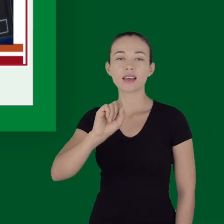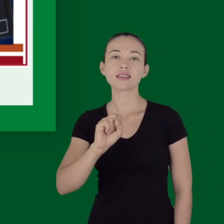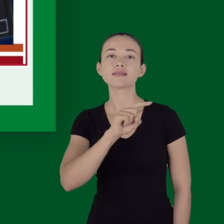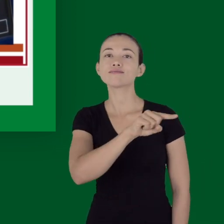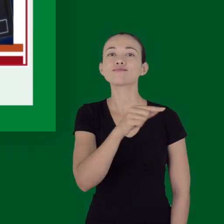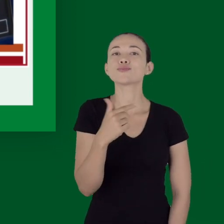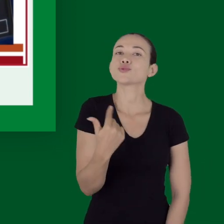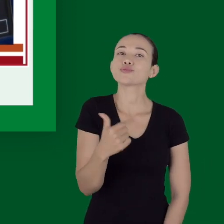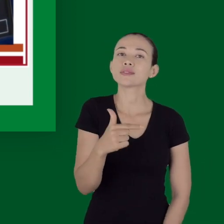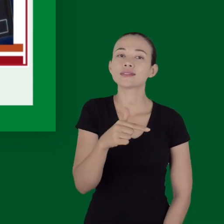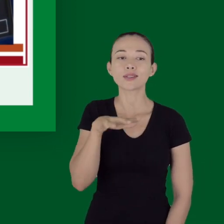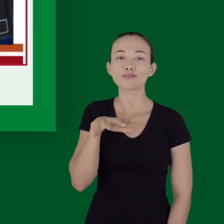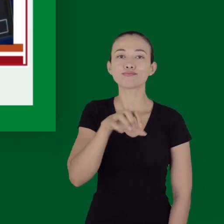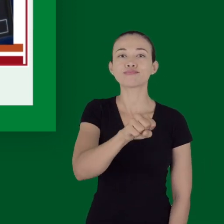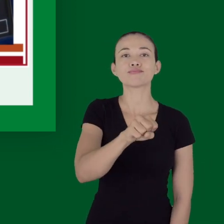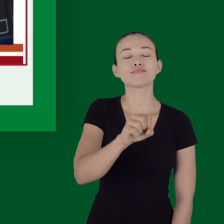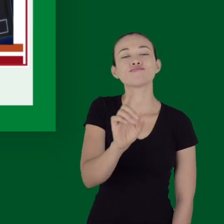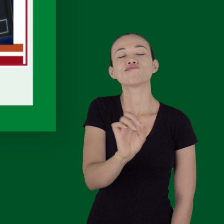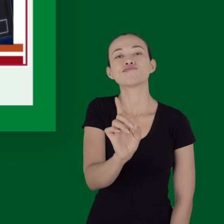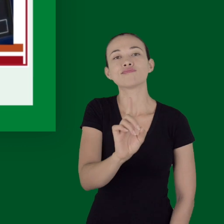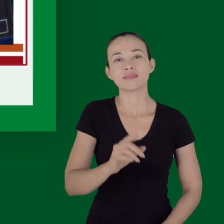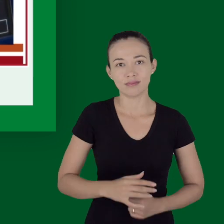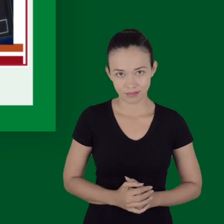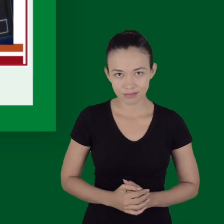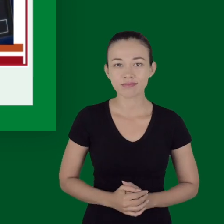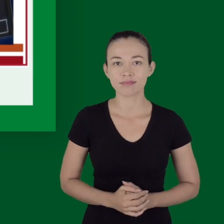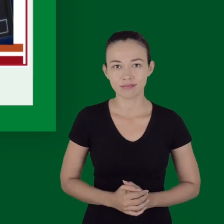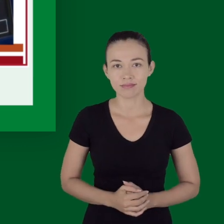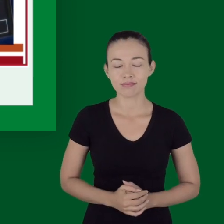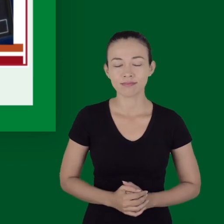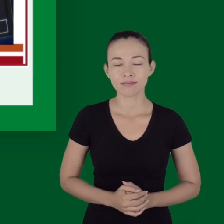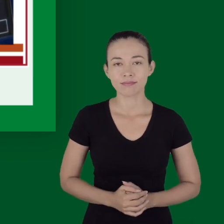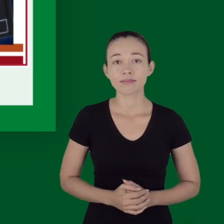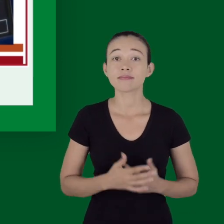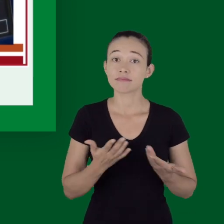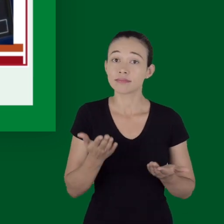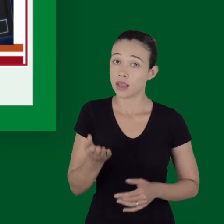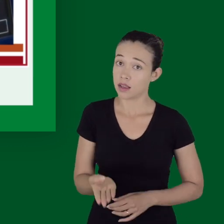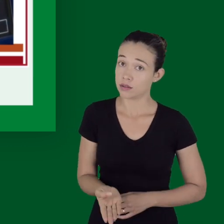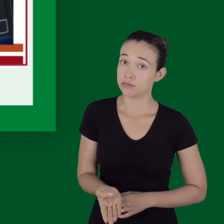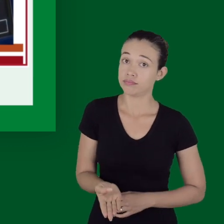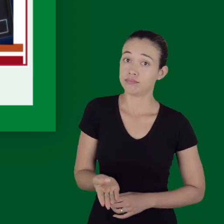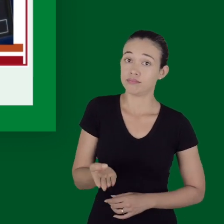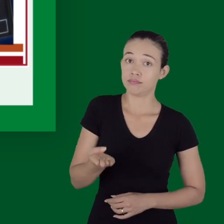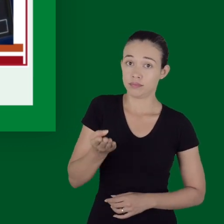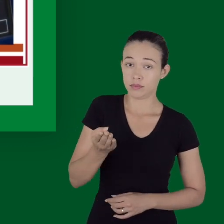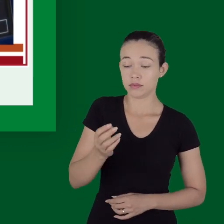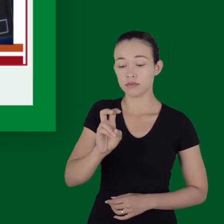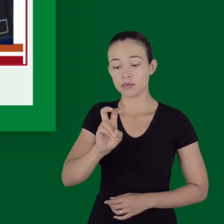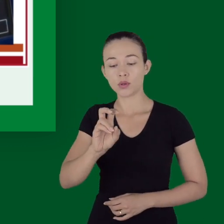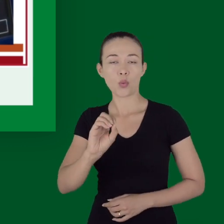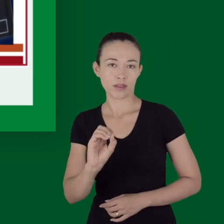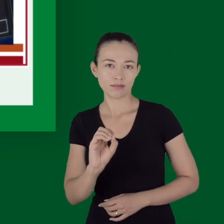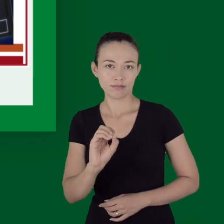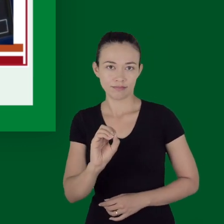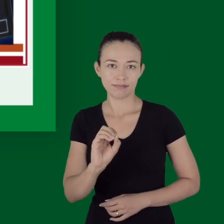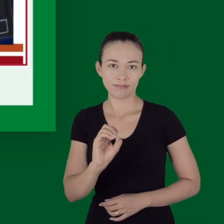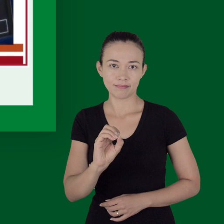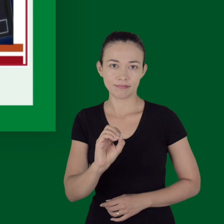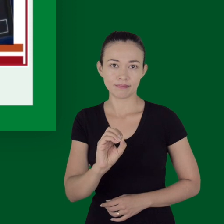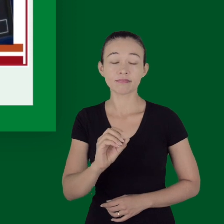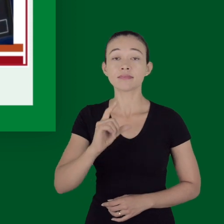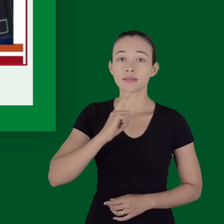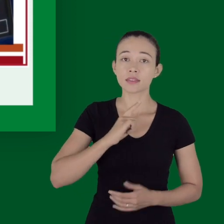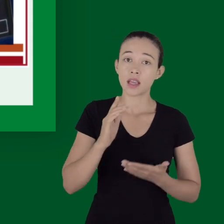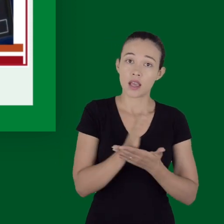né? Então não capturou. Existem batimentos que a gente não pegou. Aí você aumenta a energia para 50,